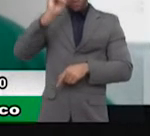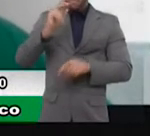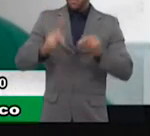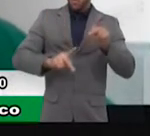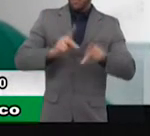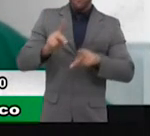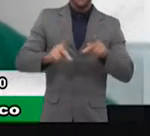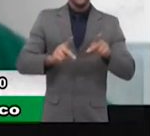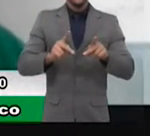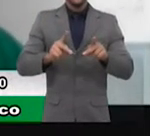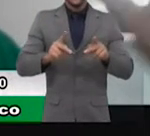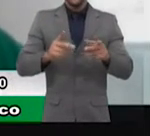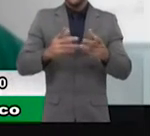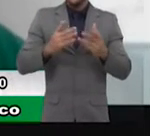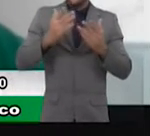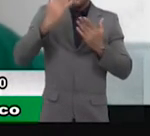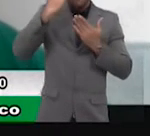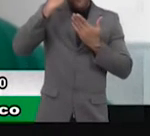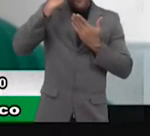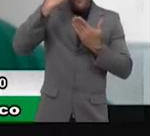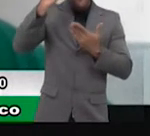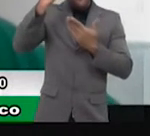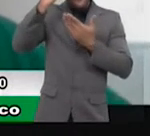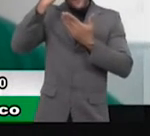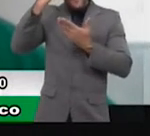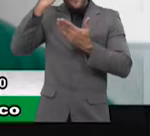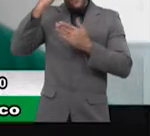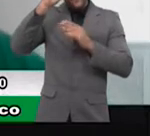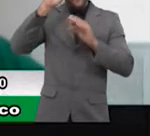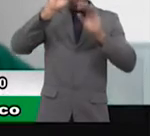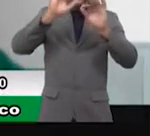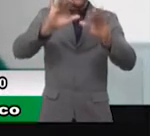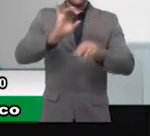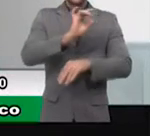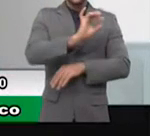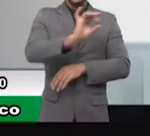Osasco. Muito obrigado, que Deus abençoe cada um de vocês.